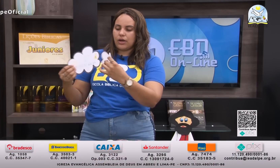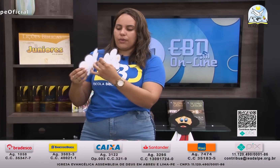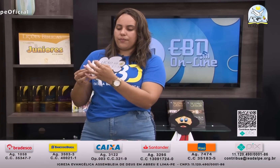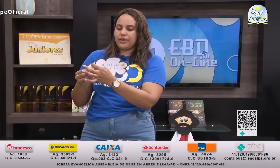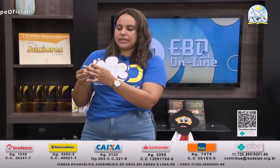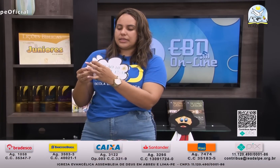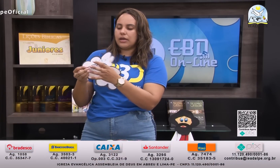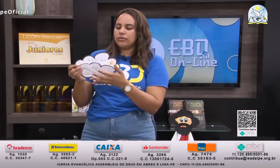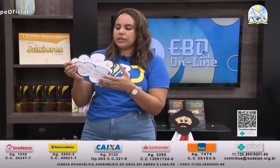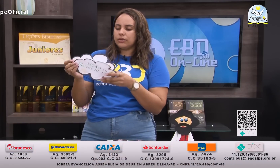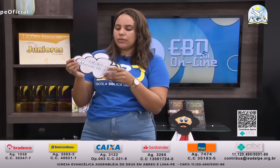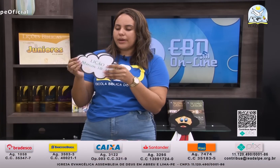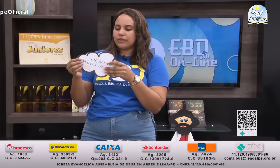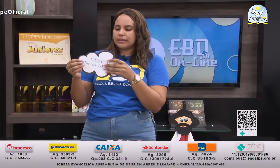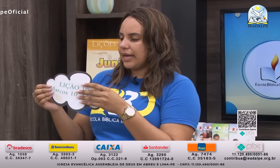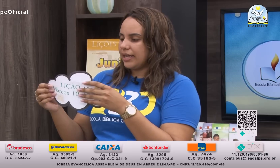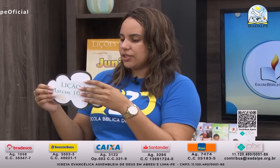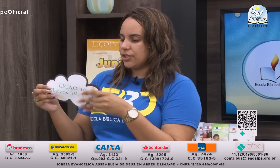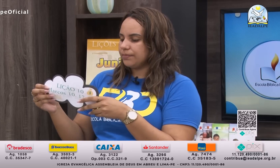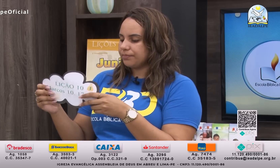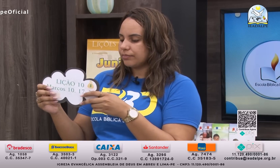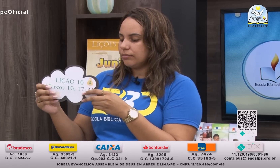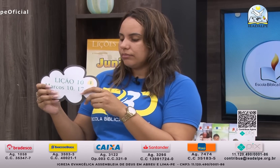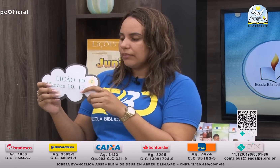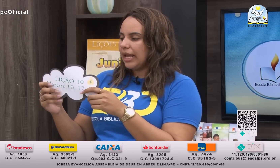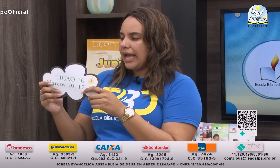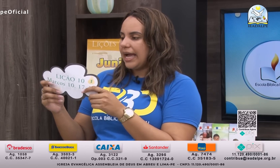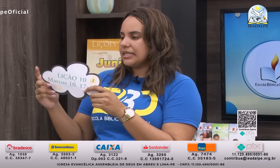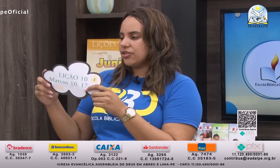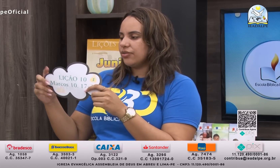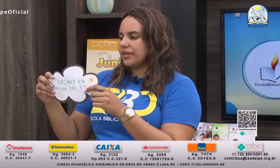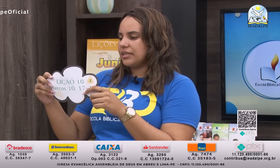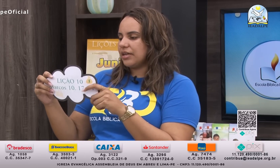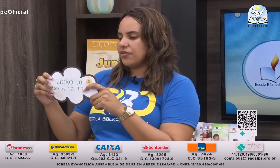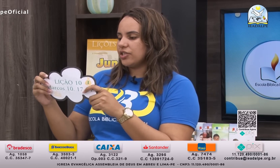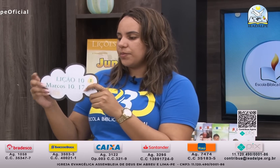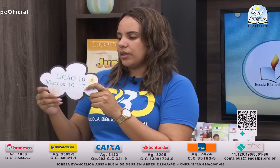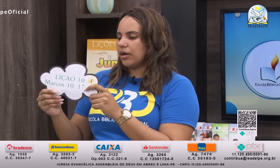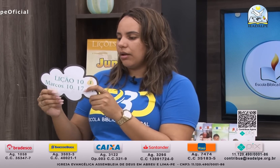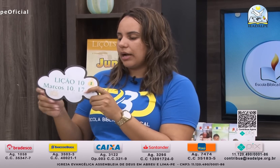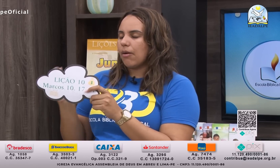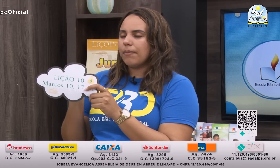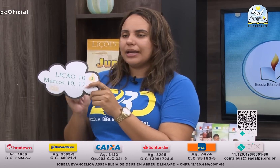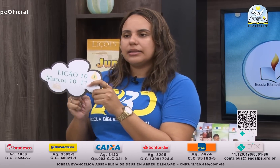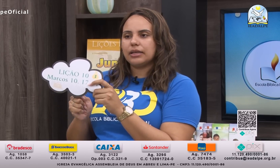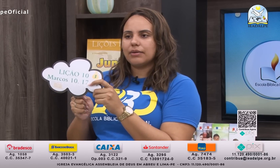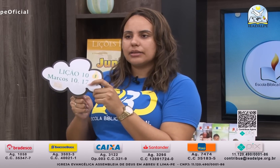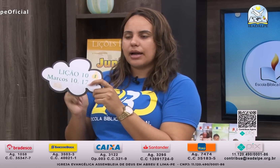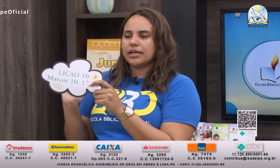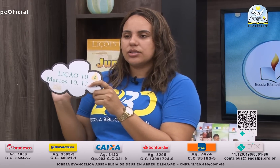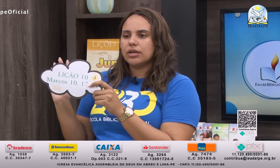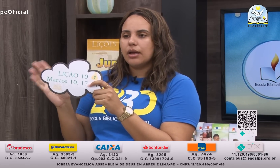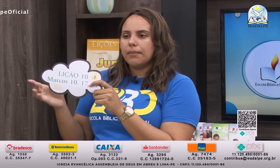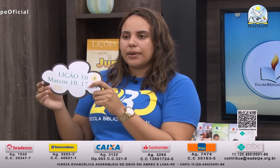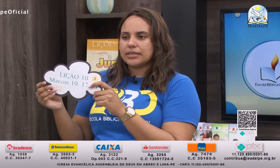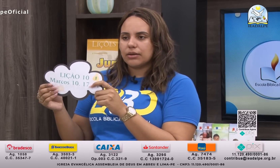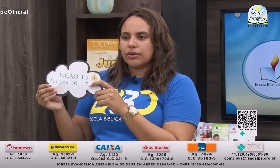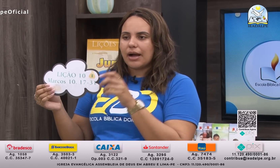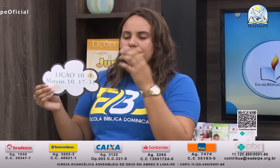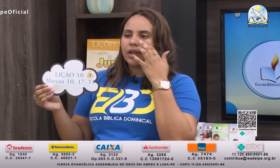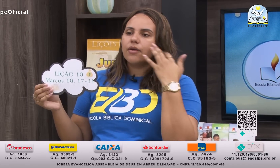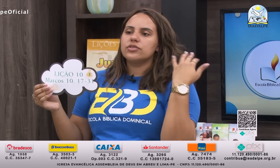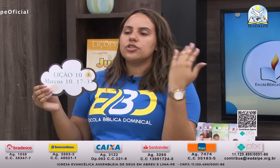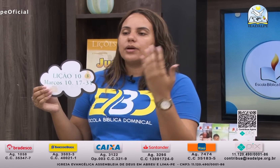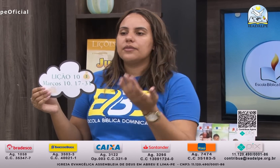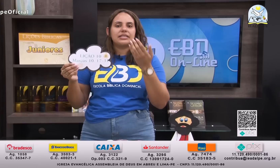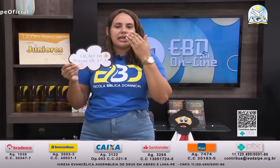lição aqui, ó. Lição de número 10. Essas nuvenzinhas vocês podem colocar um palitinho atrás para